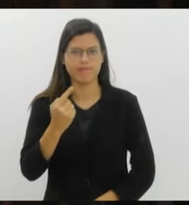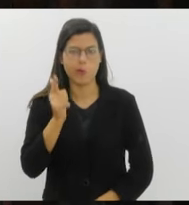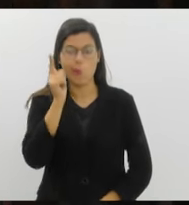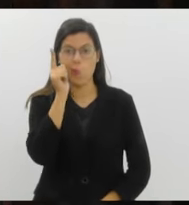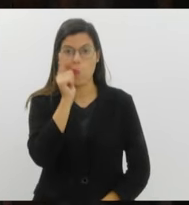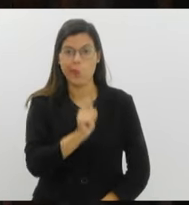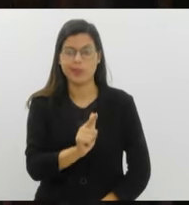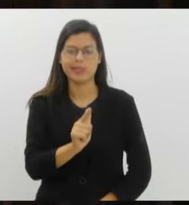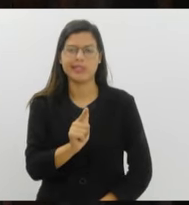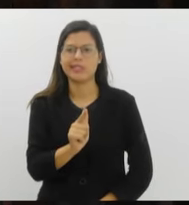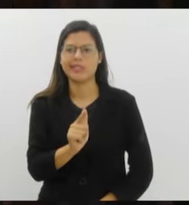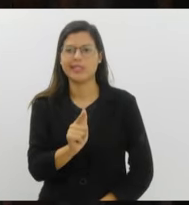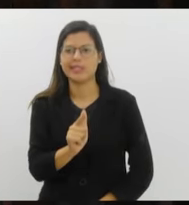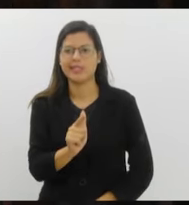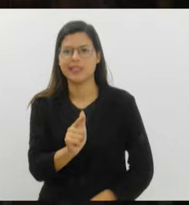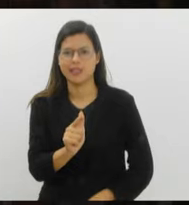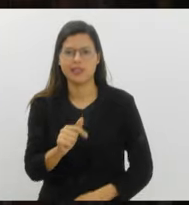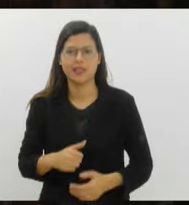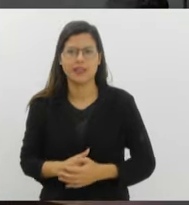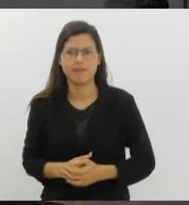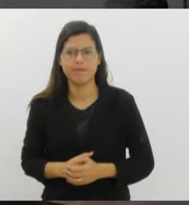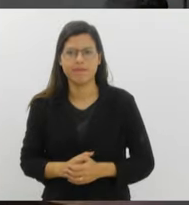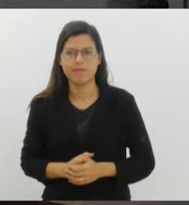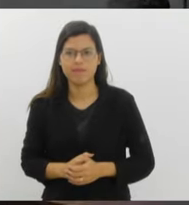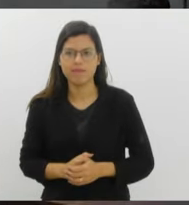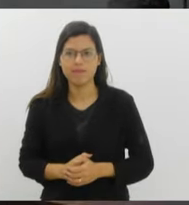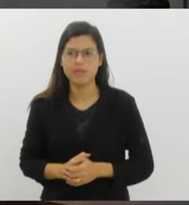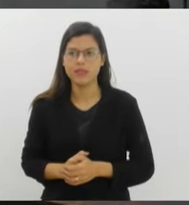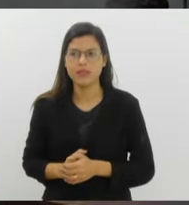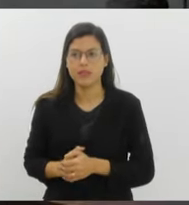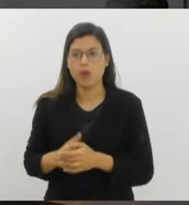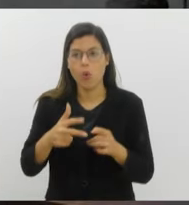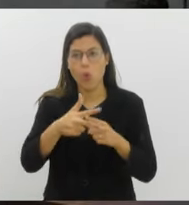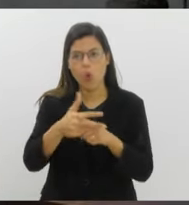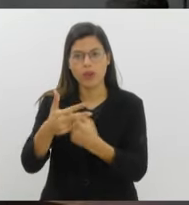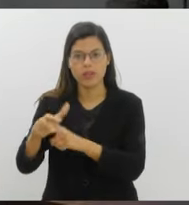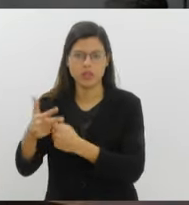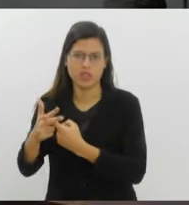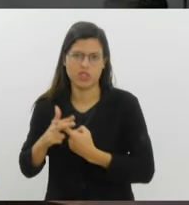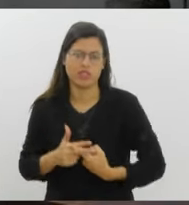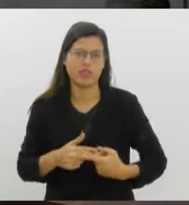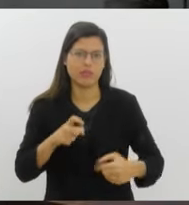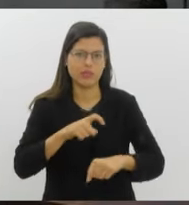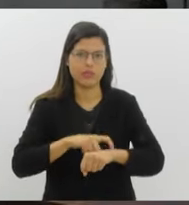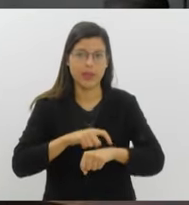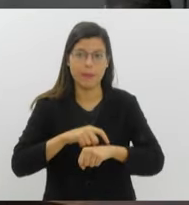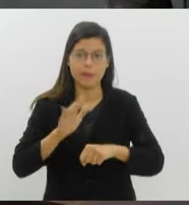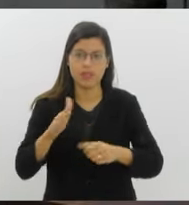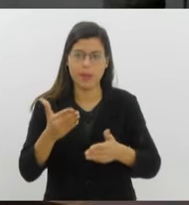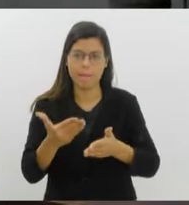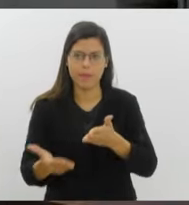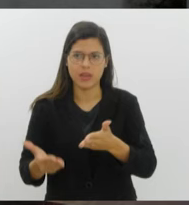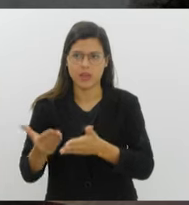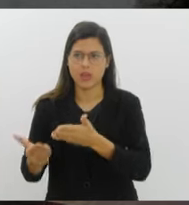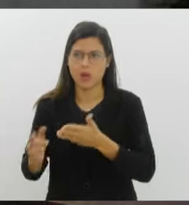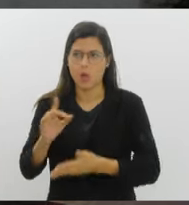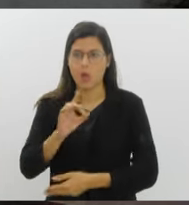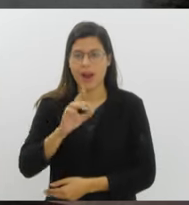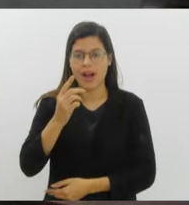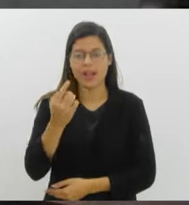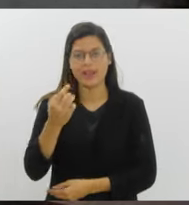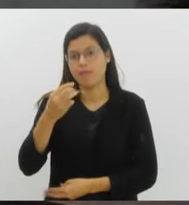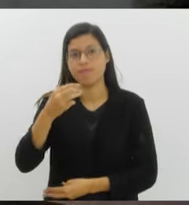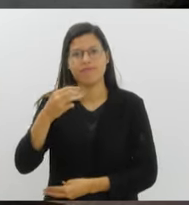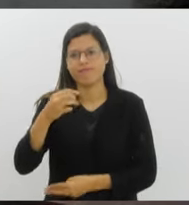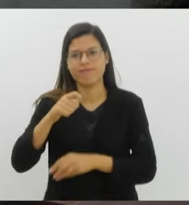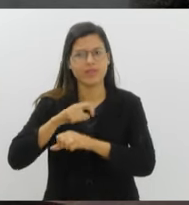muito, recuperar um pouco desse tempo perdido. Cada minuto do Bruno Boreto aqui nessa